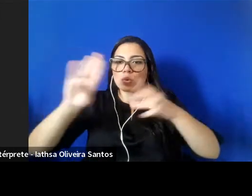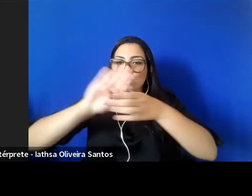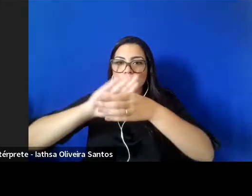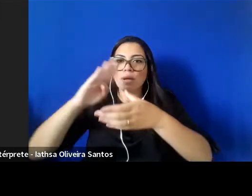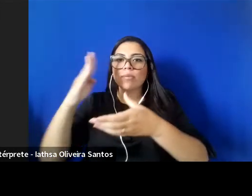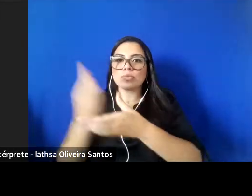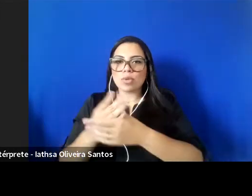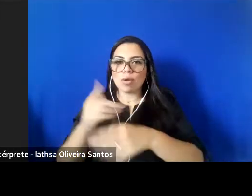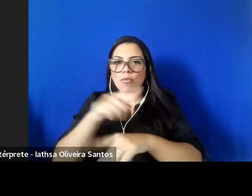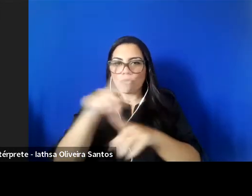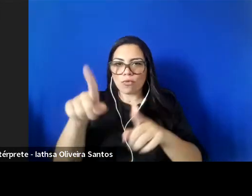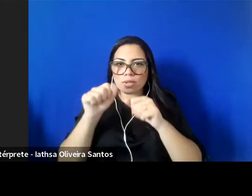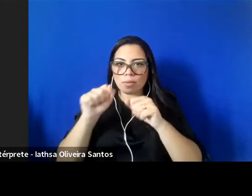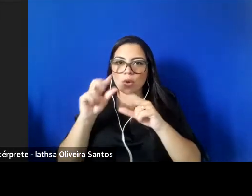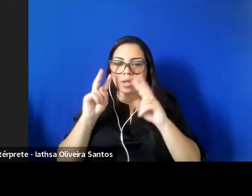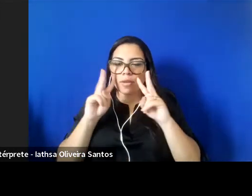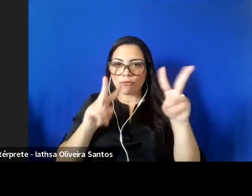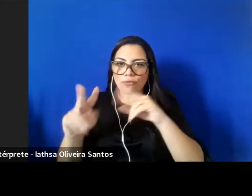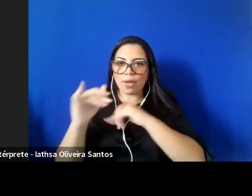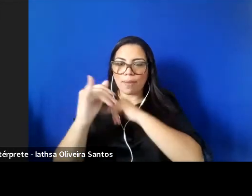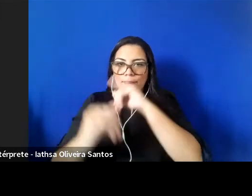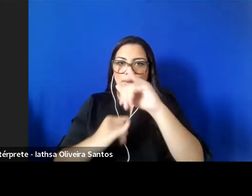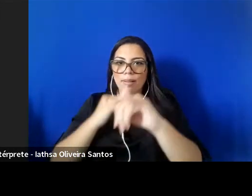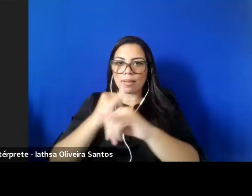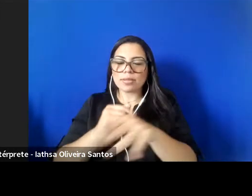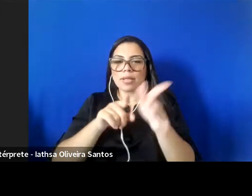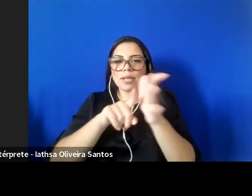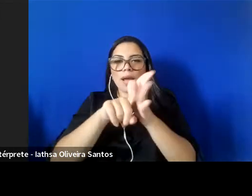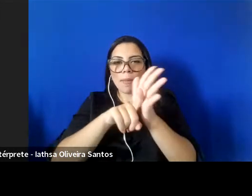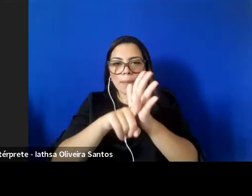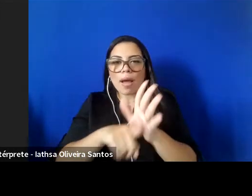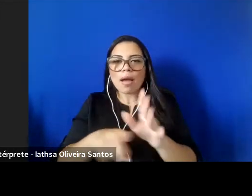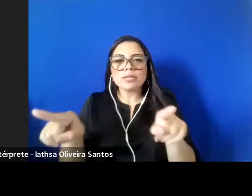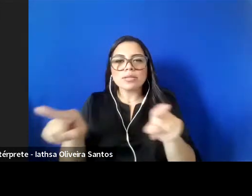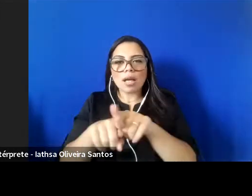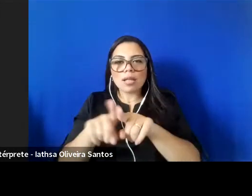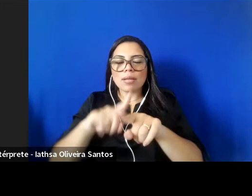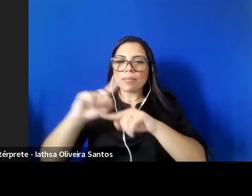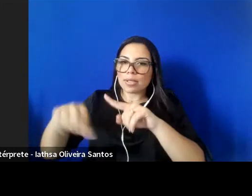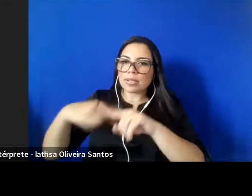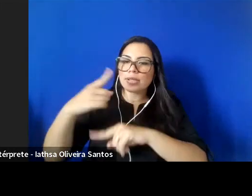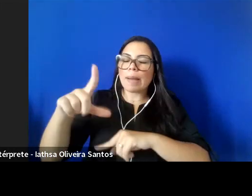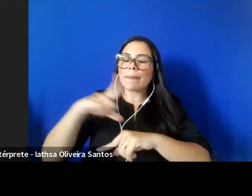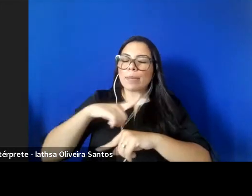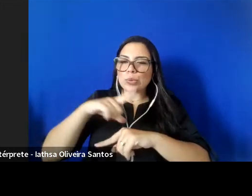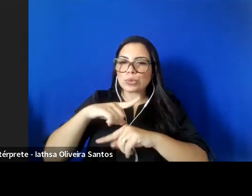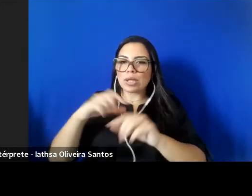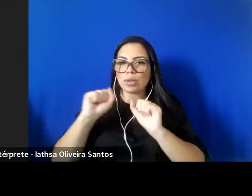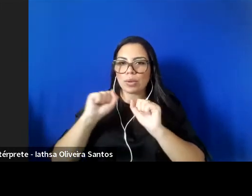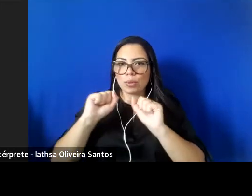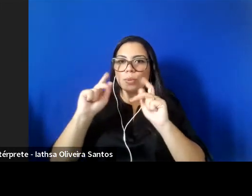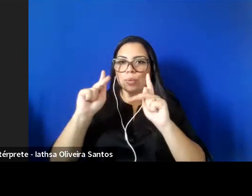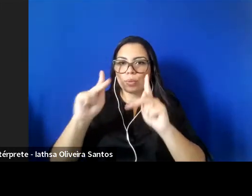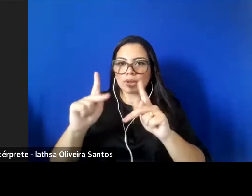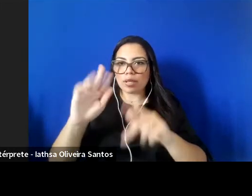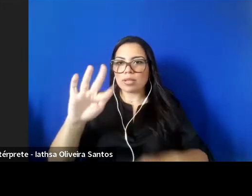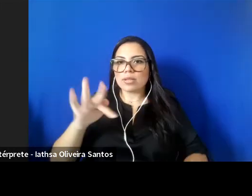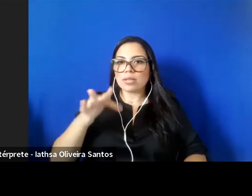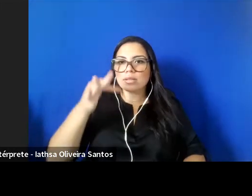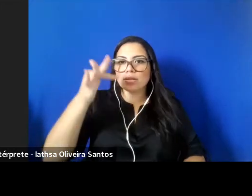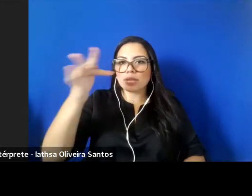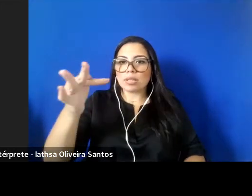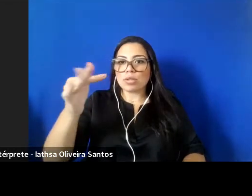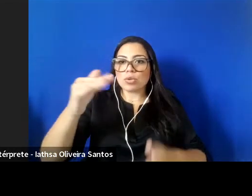estar disponibilizado para quem quiser pesquisar, vai ter o acesso remoto ali. E, no futuro, a gente vai fazer